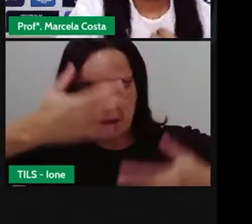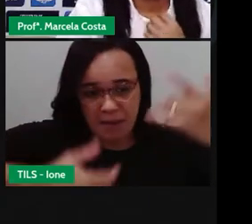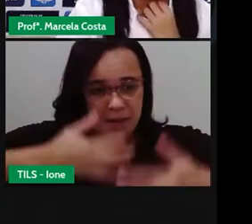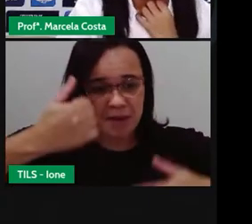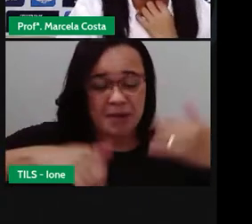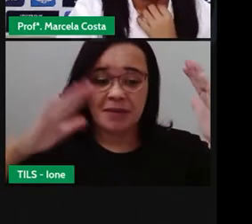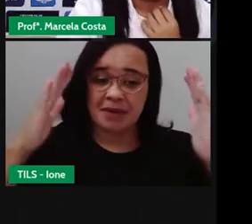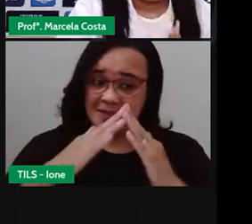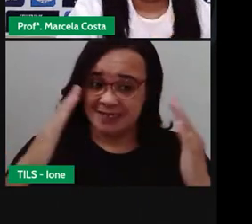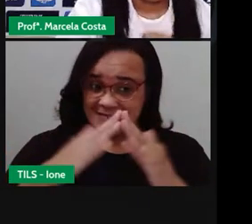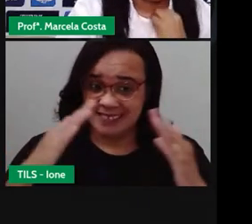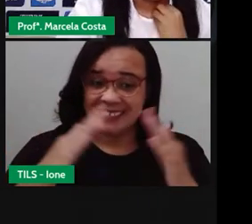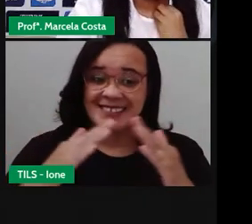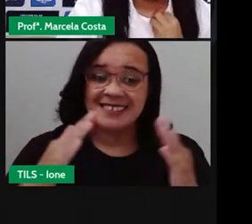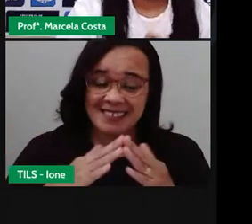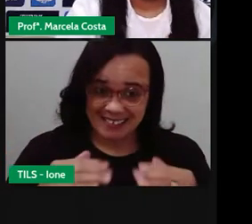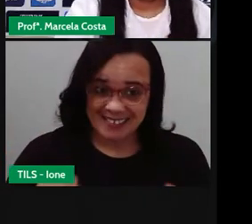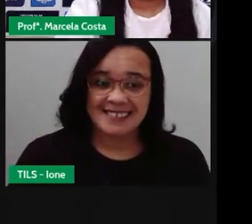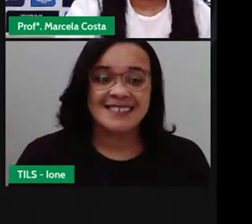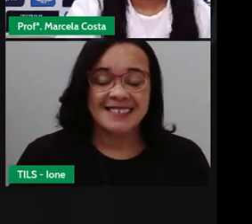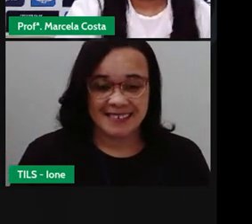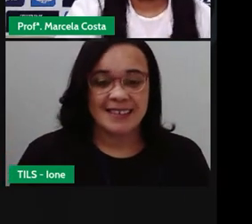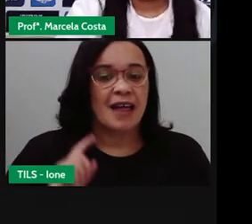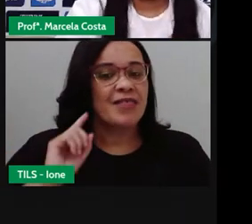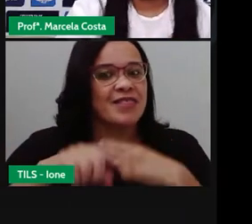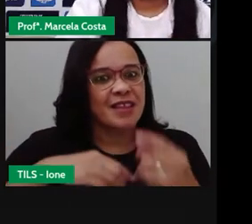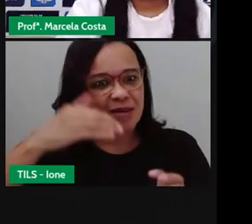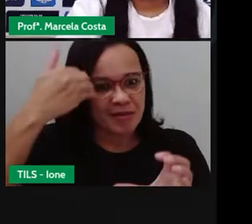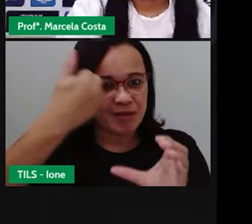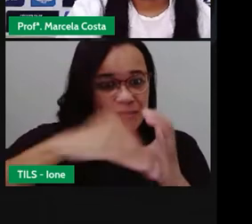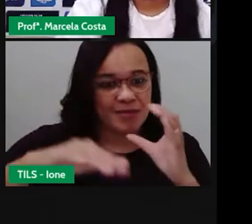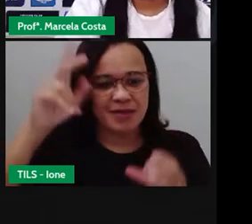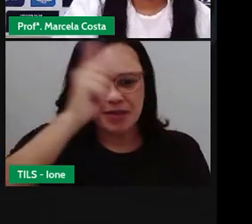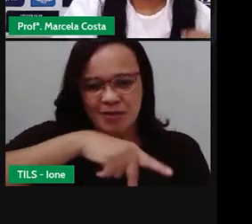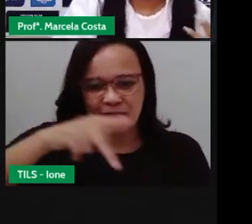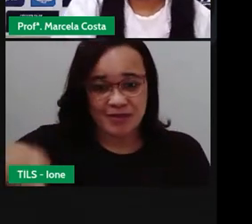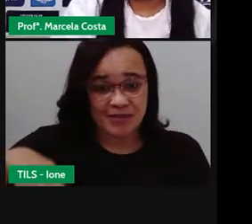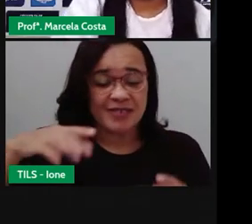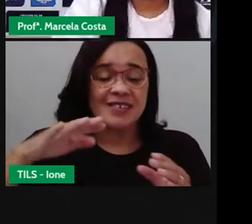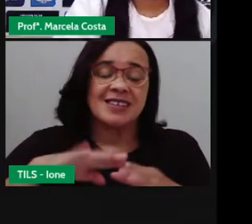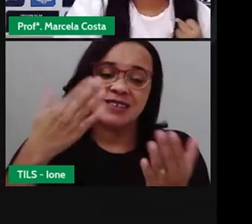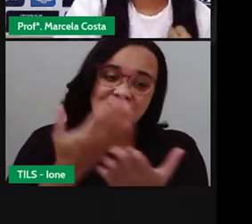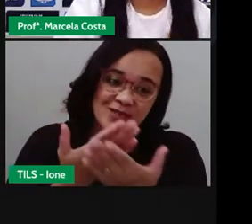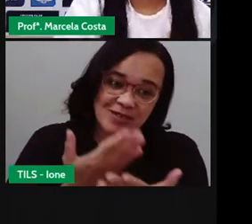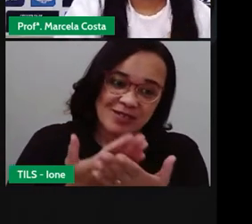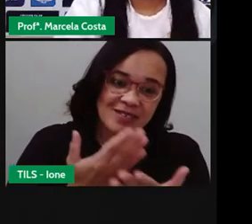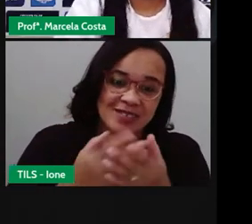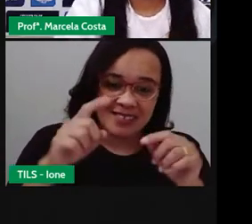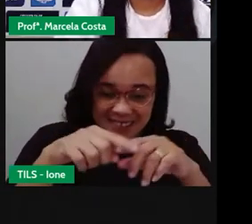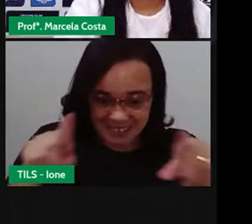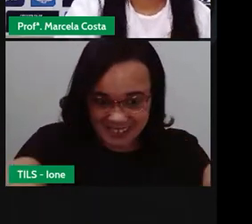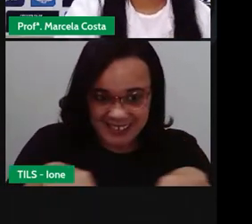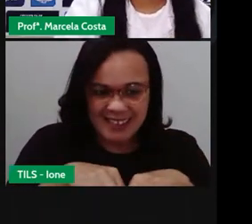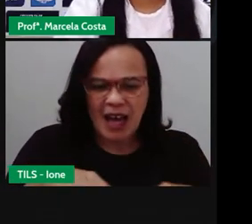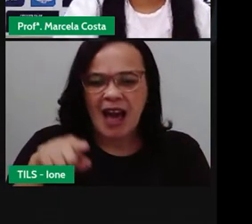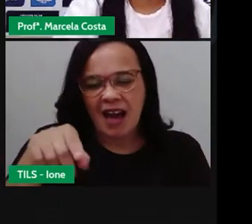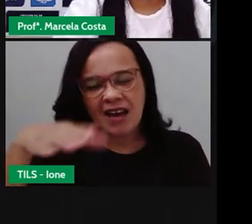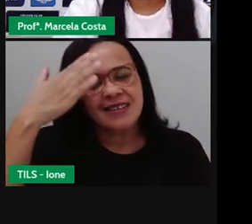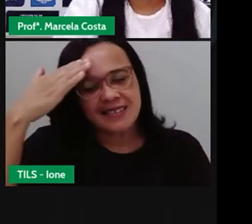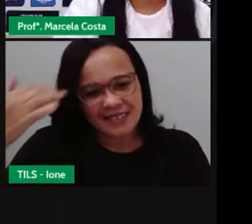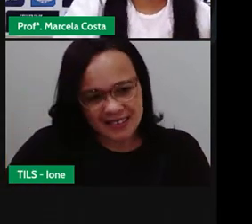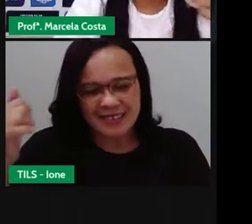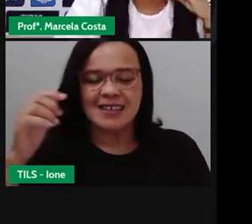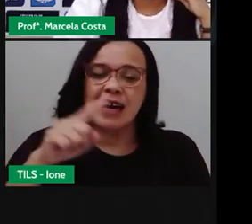e gravar, compartilhar com a professora da sua turma, para que ela saiba que você está acompanhando as atividades do seu